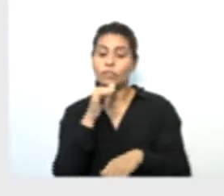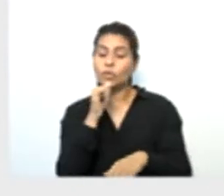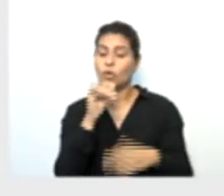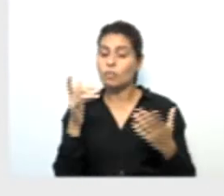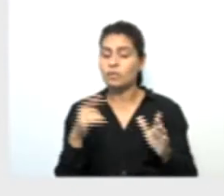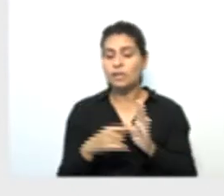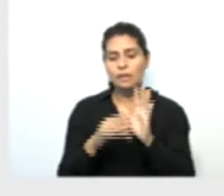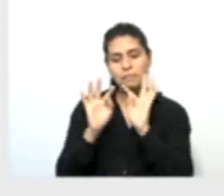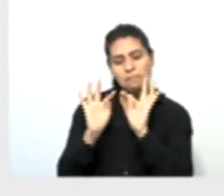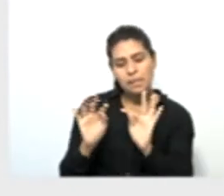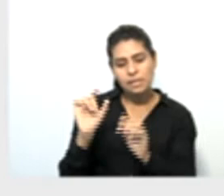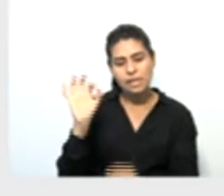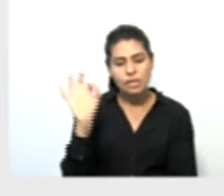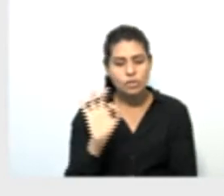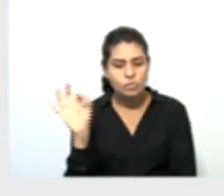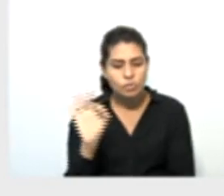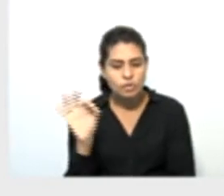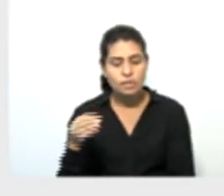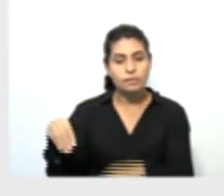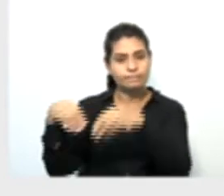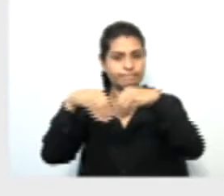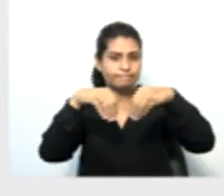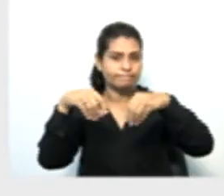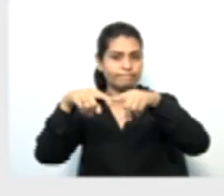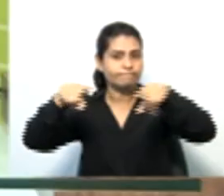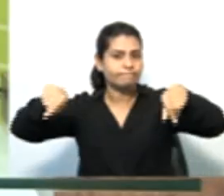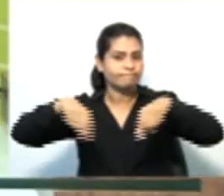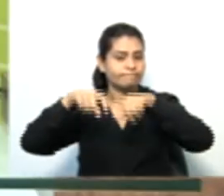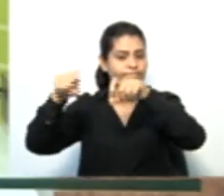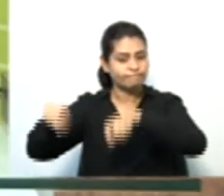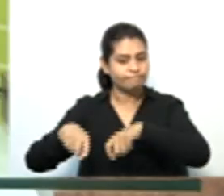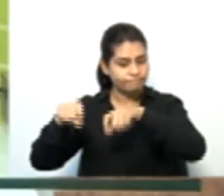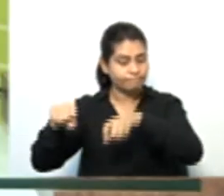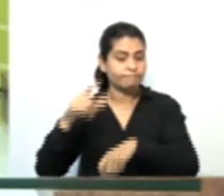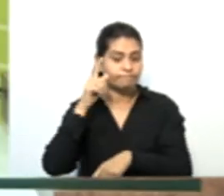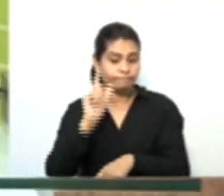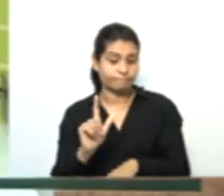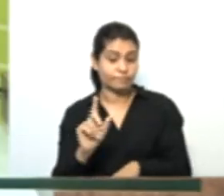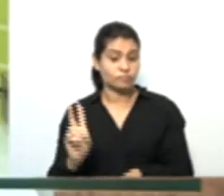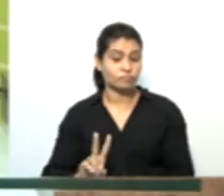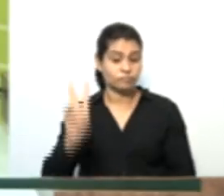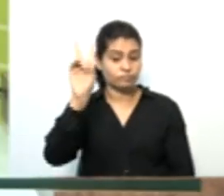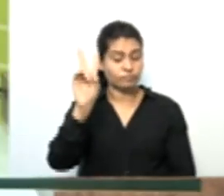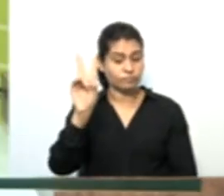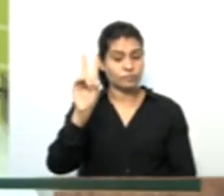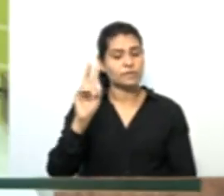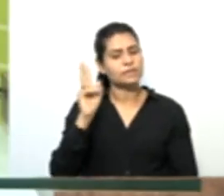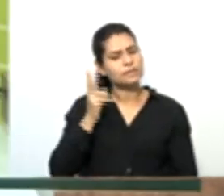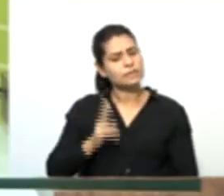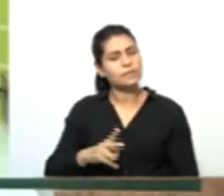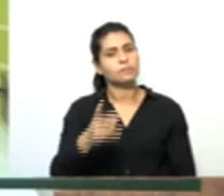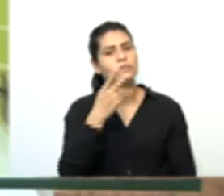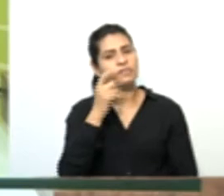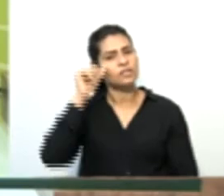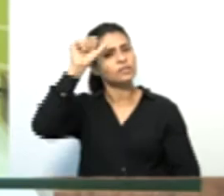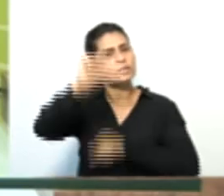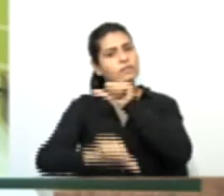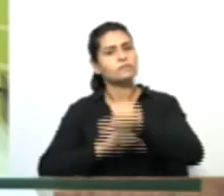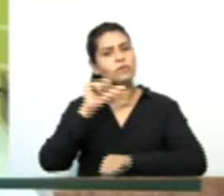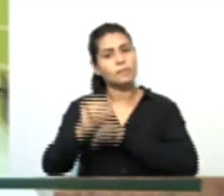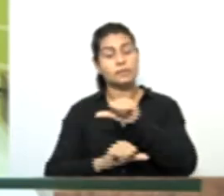uma pequena parcela de terra, voltamos a falar em agregação de valor. Por isso que a gente sempre fala em transformação